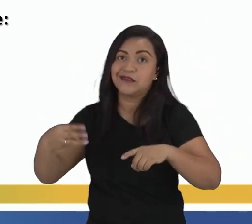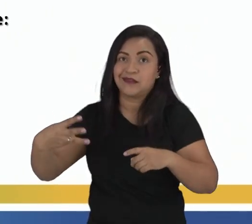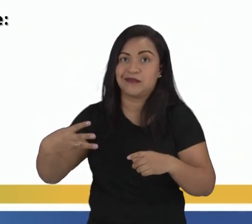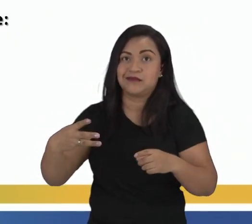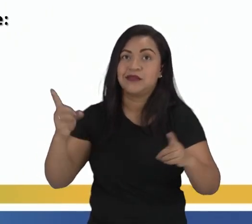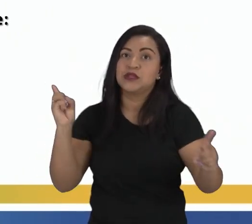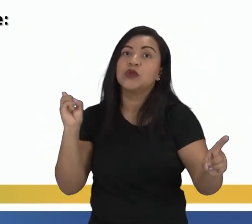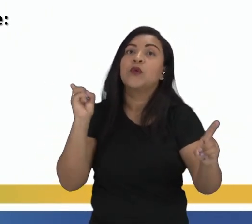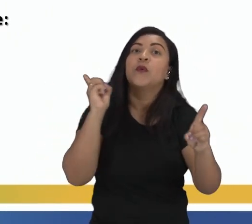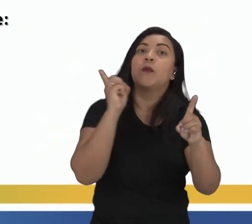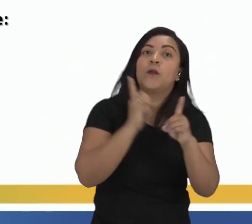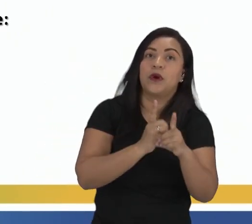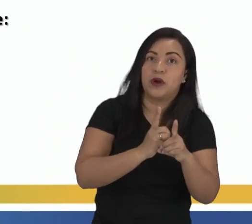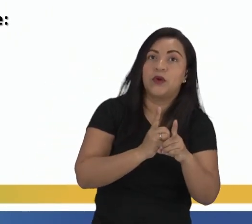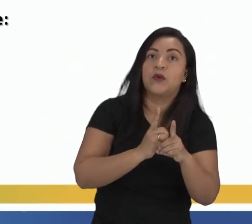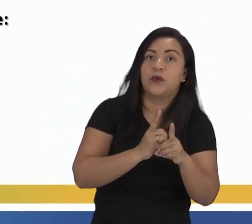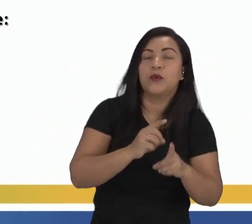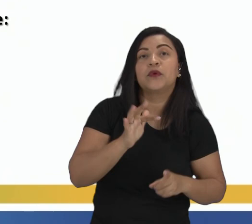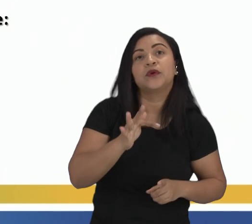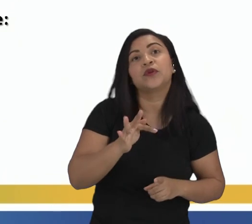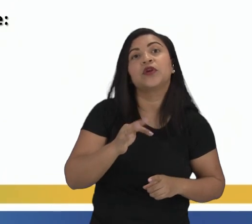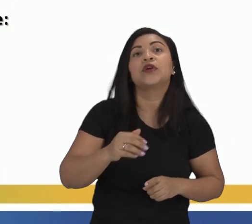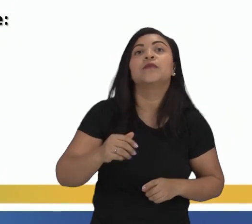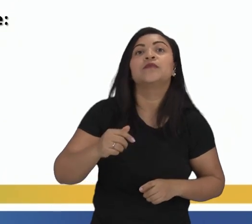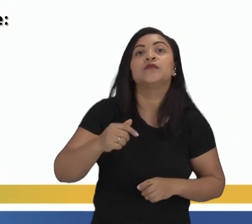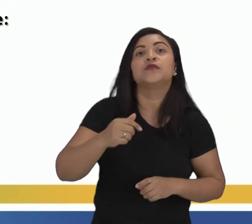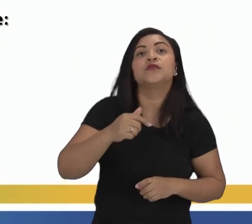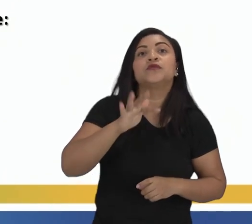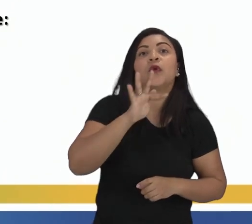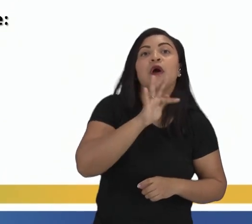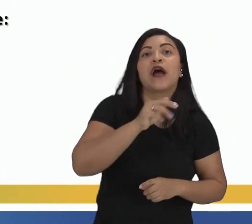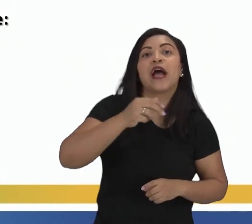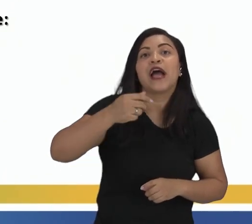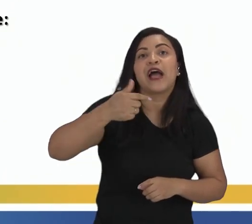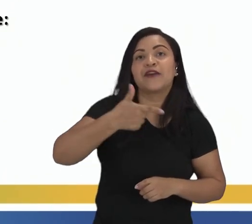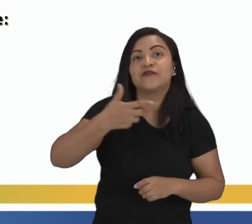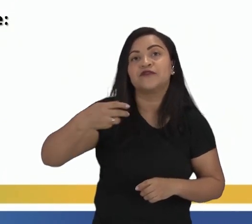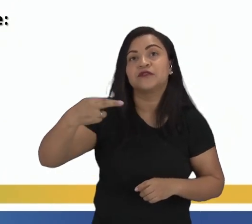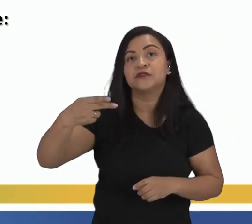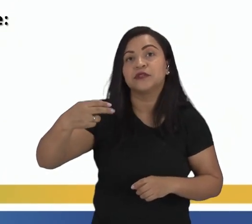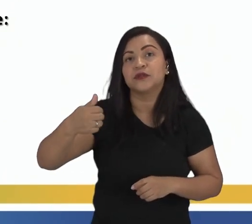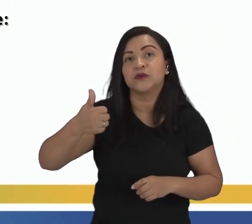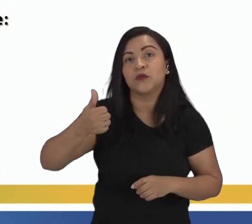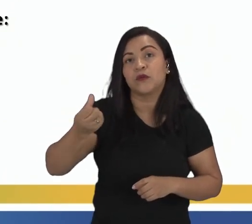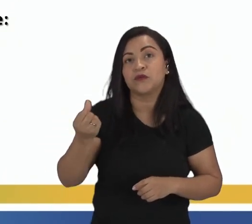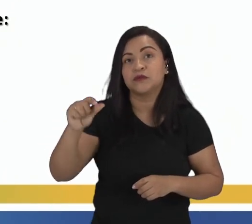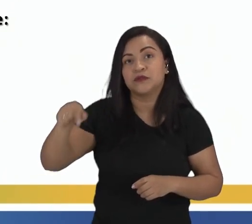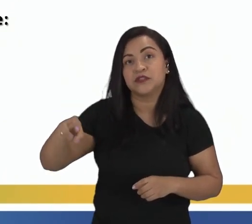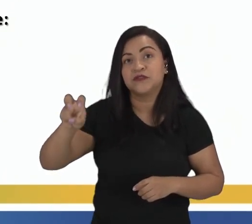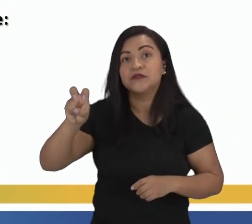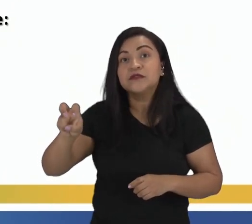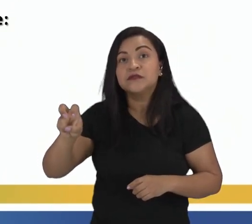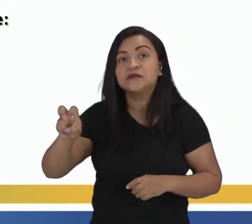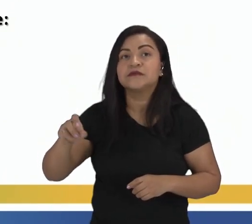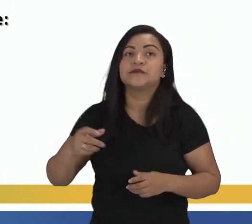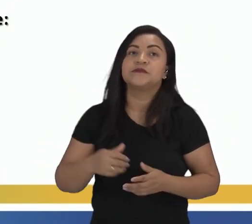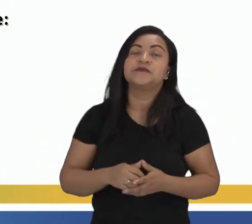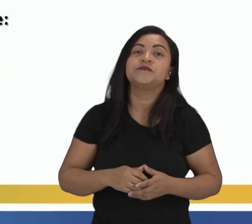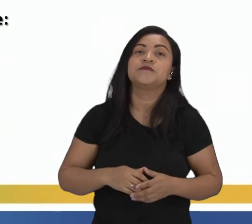de 16,5 newtons. E por reação, é o mesmo valor do corpo 3 em 2.